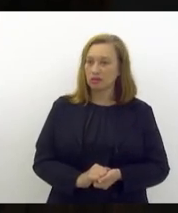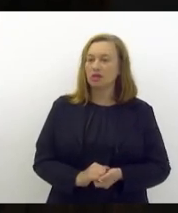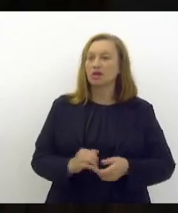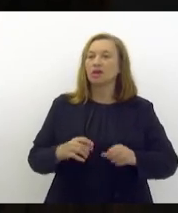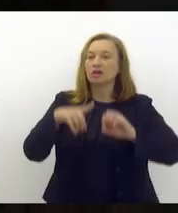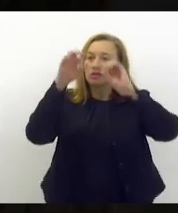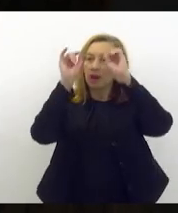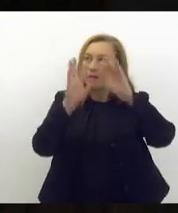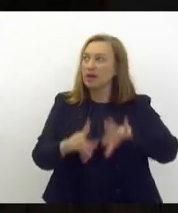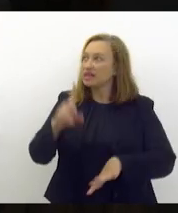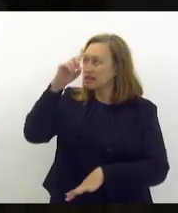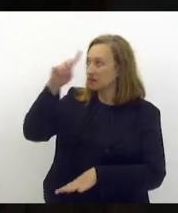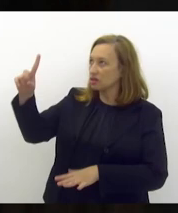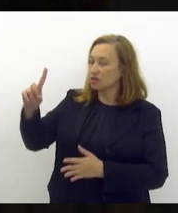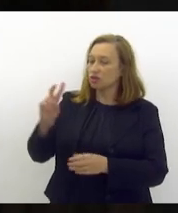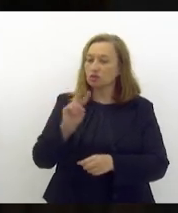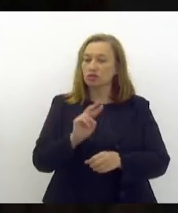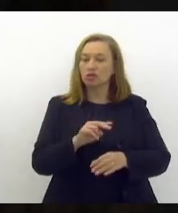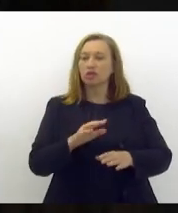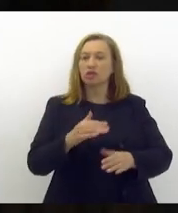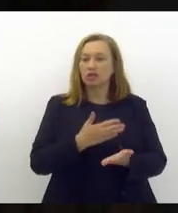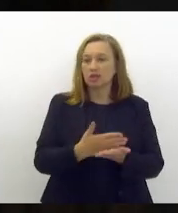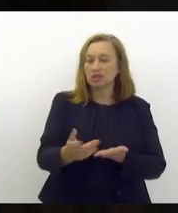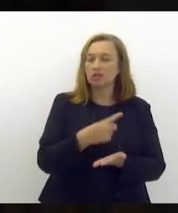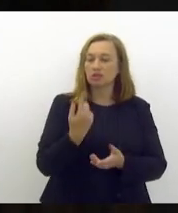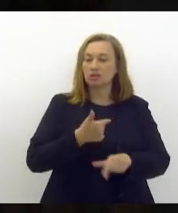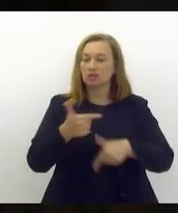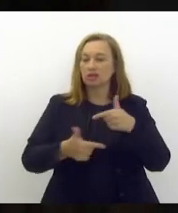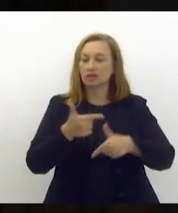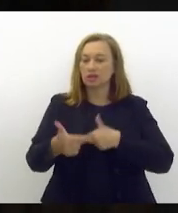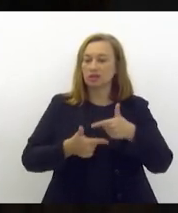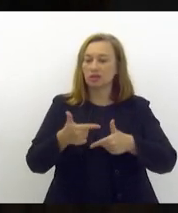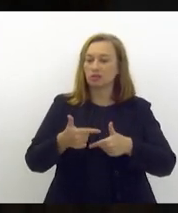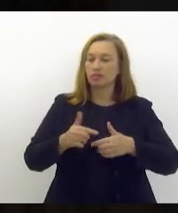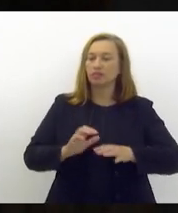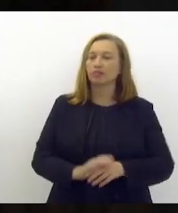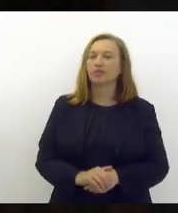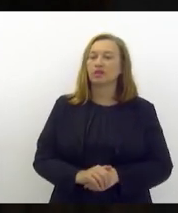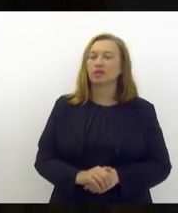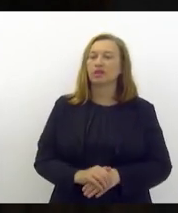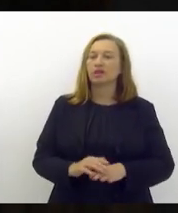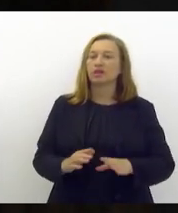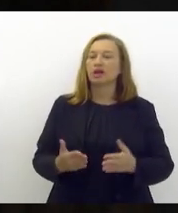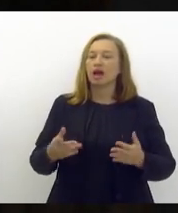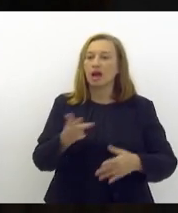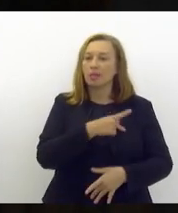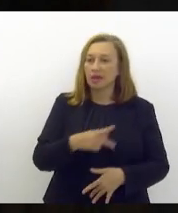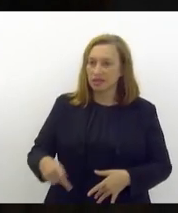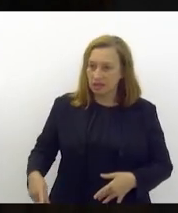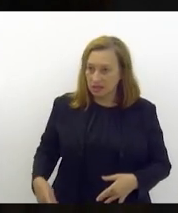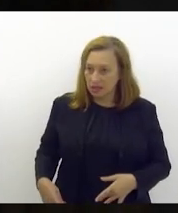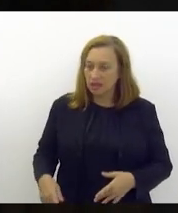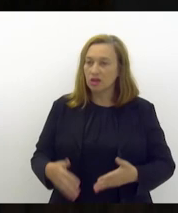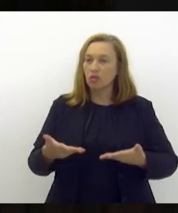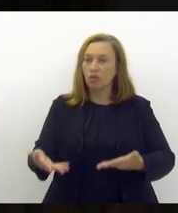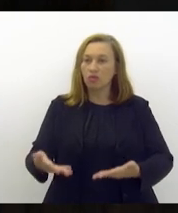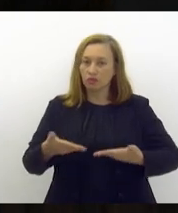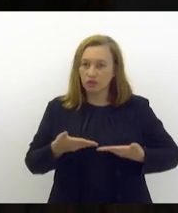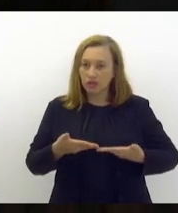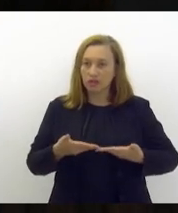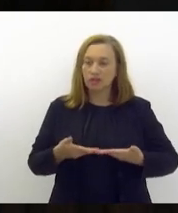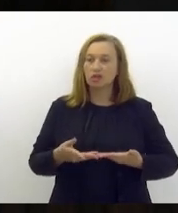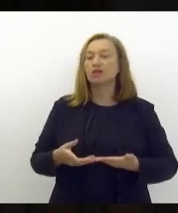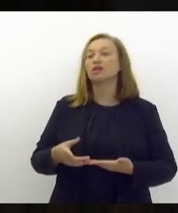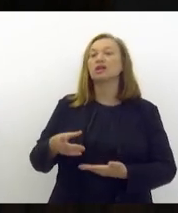Havendo número legal sobre a proteção de Deus, iniciamos nosso trabalho. Está aberta a sessão. A presidência convida